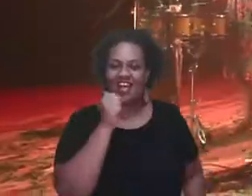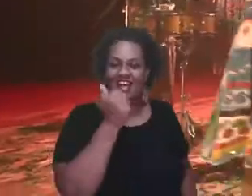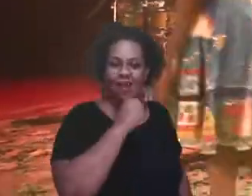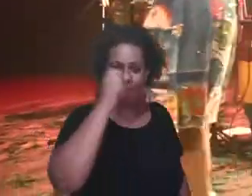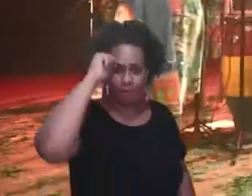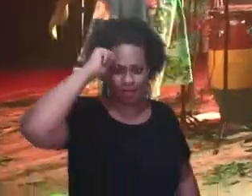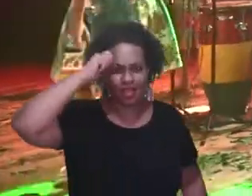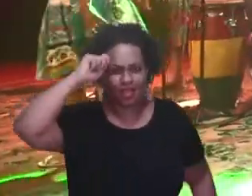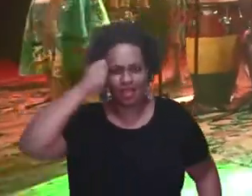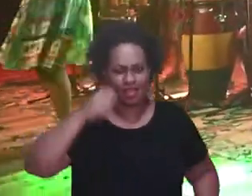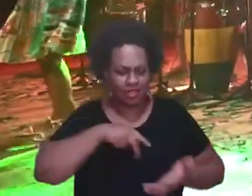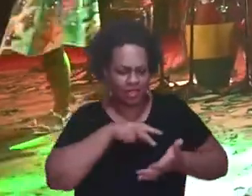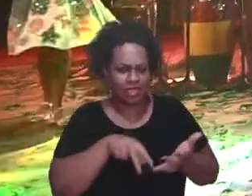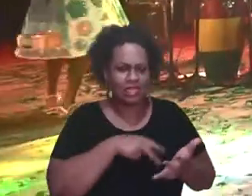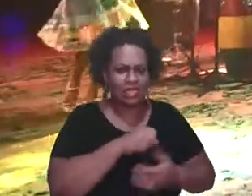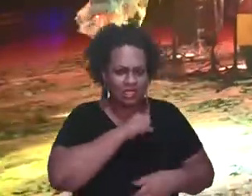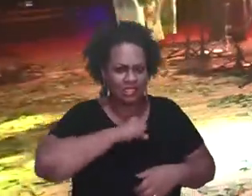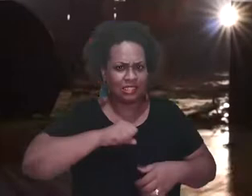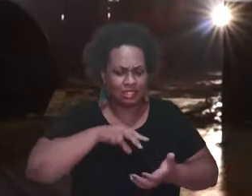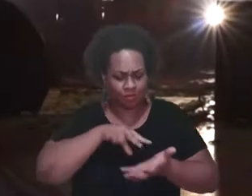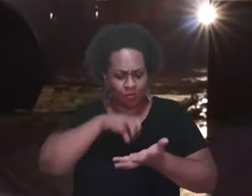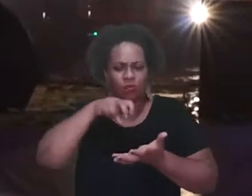aí tá apesar de